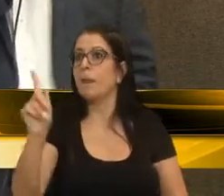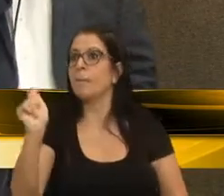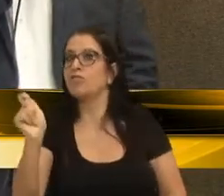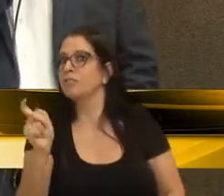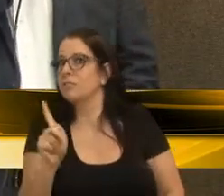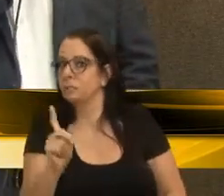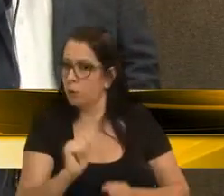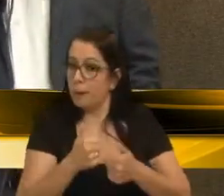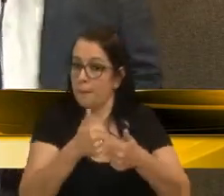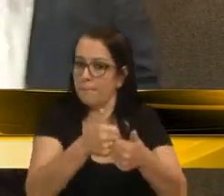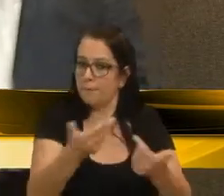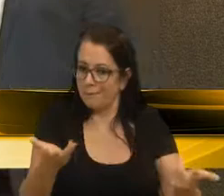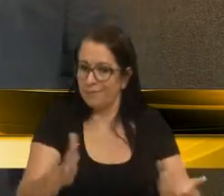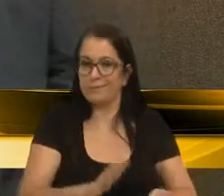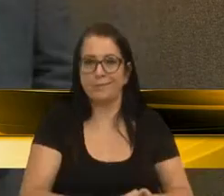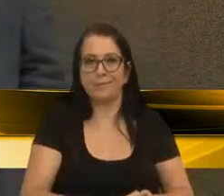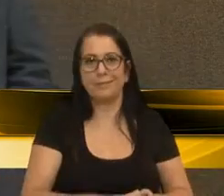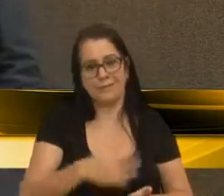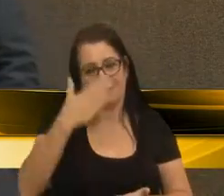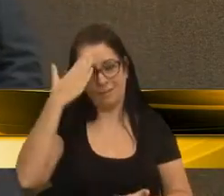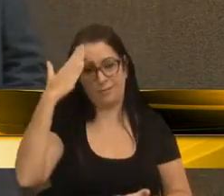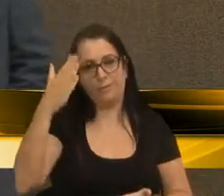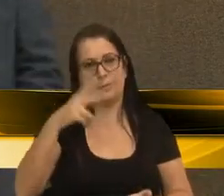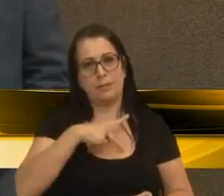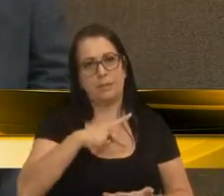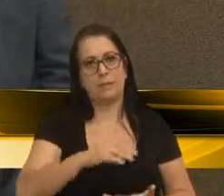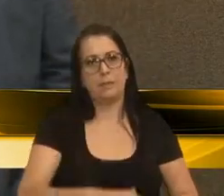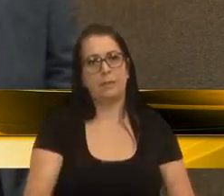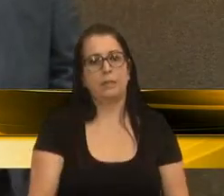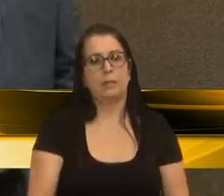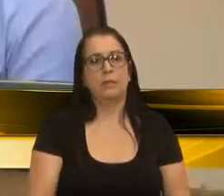precisa ir para Montevidéu, né? Pode até ir até mais perto, né? Obrigado, senhor presidente.